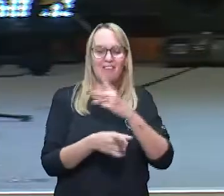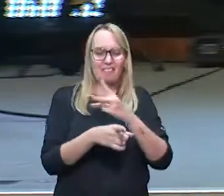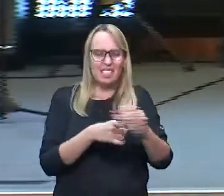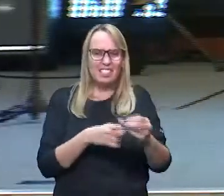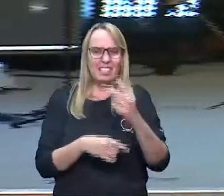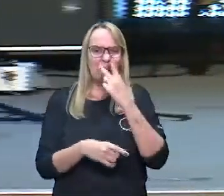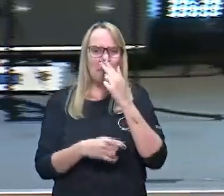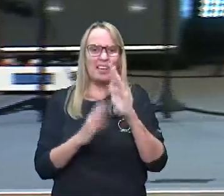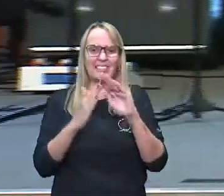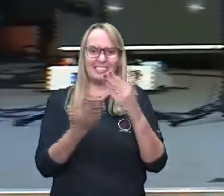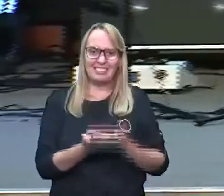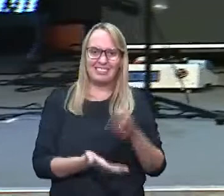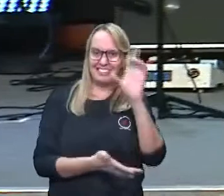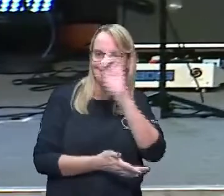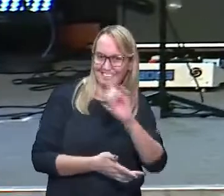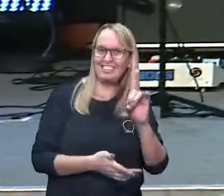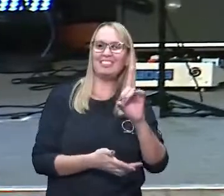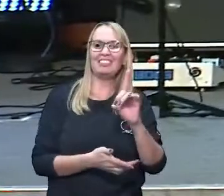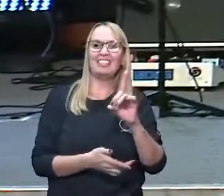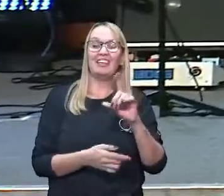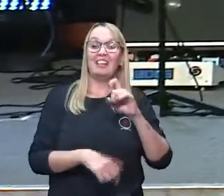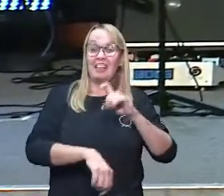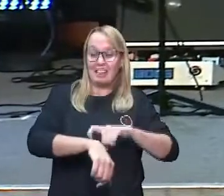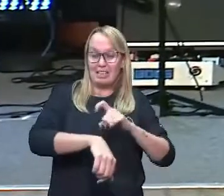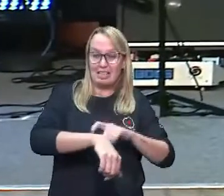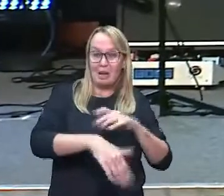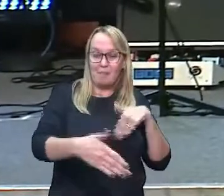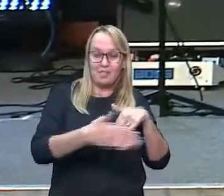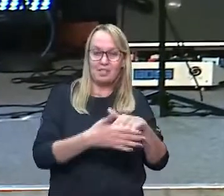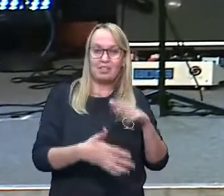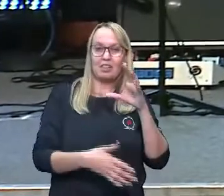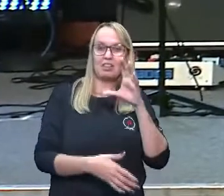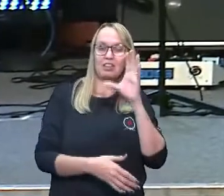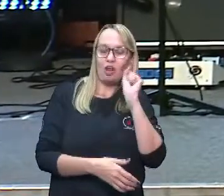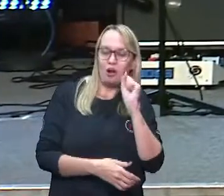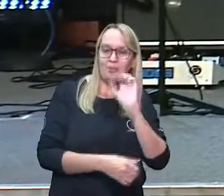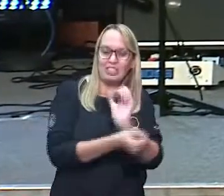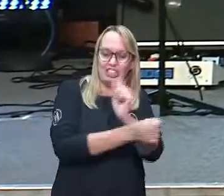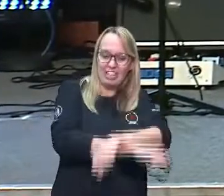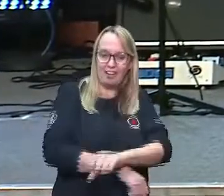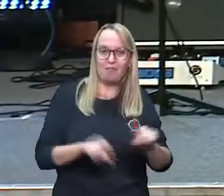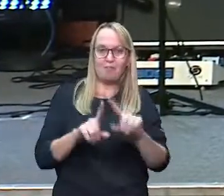Deus, vai chegar uma hora que você dorme escravo e acorda governador.